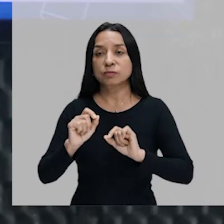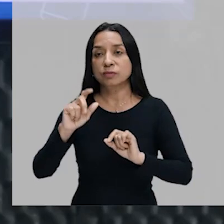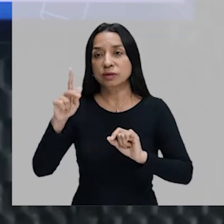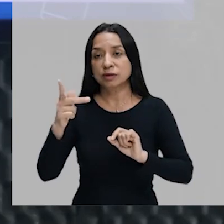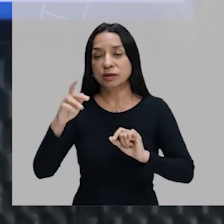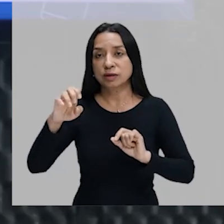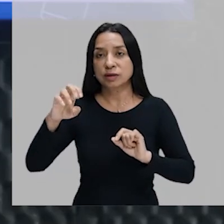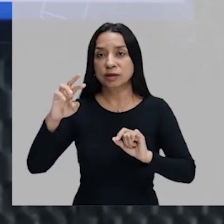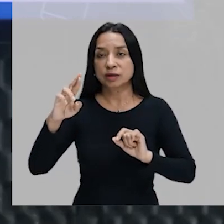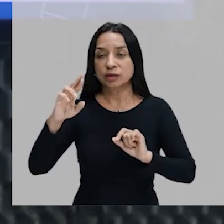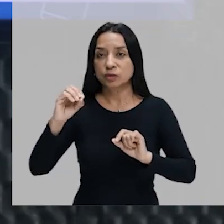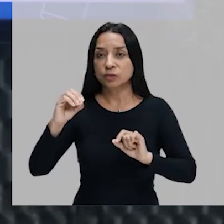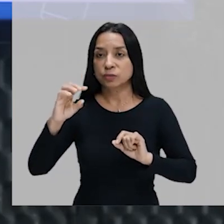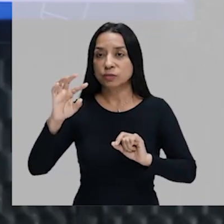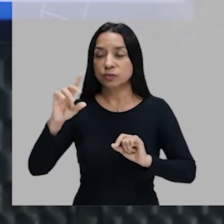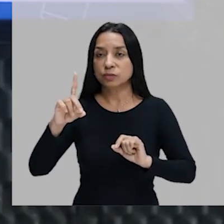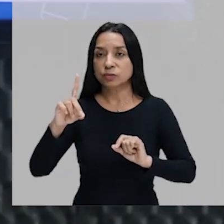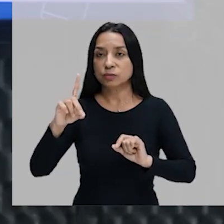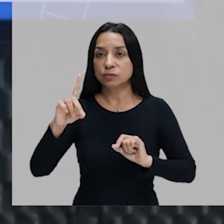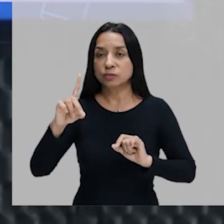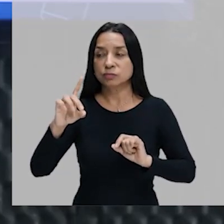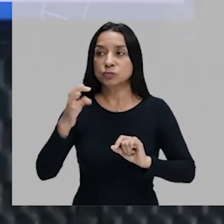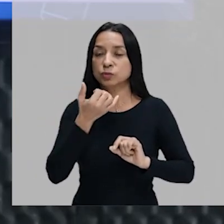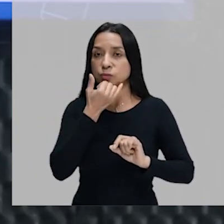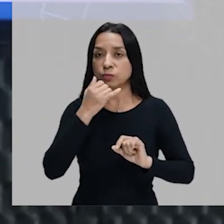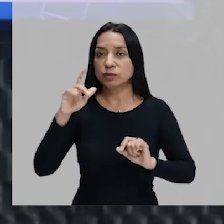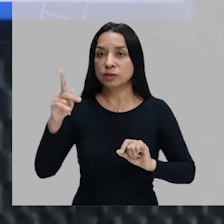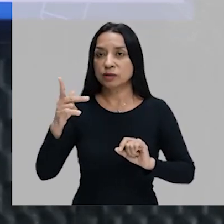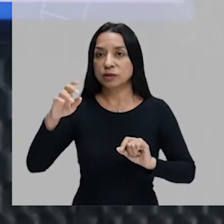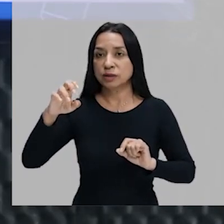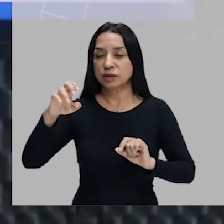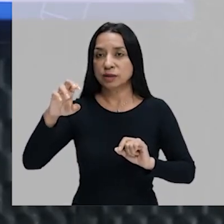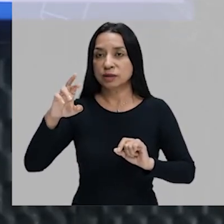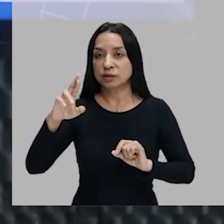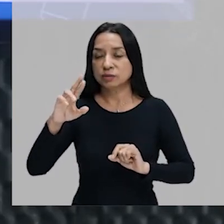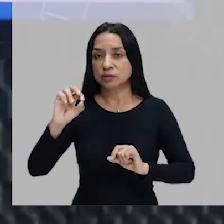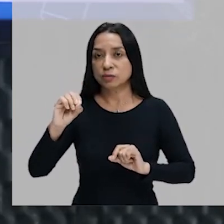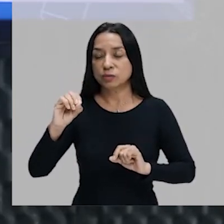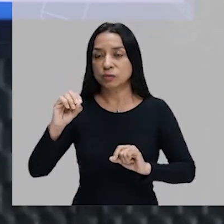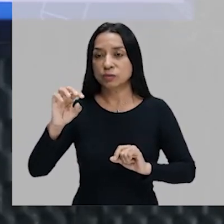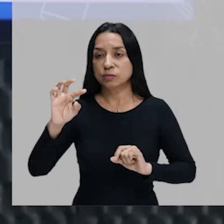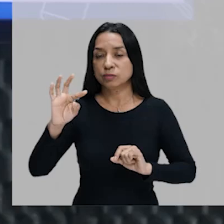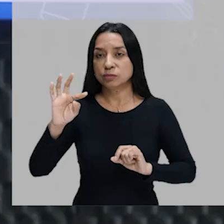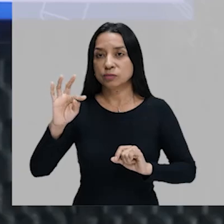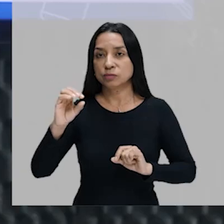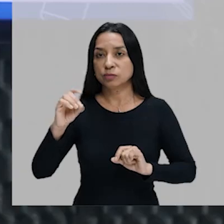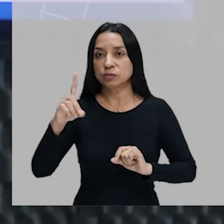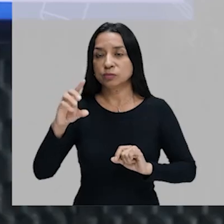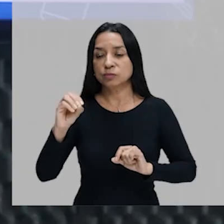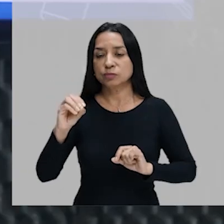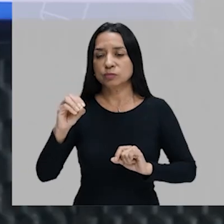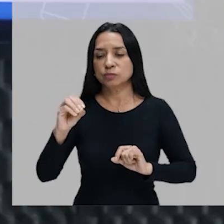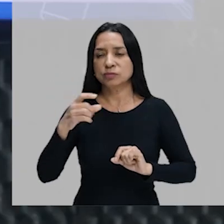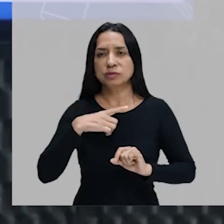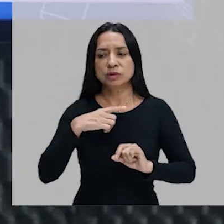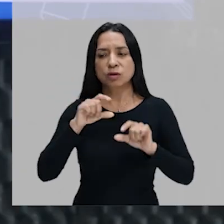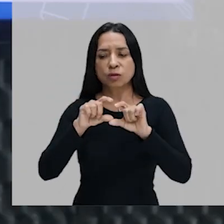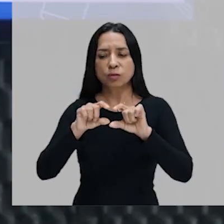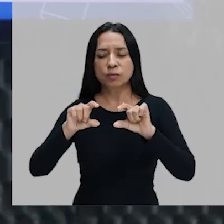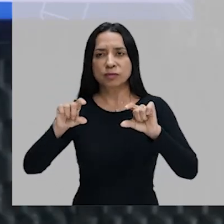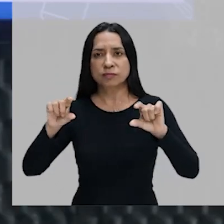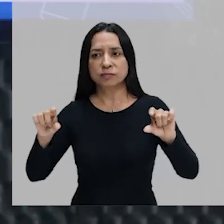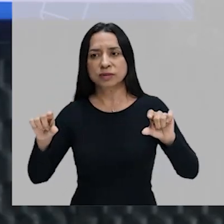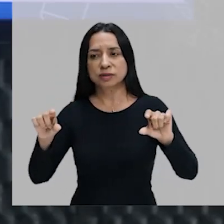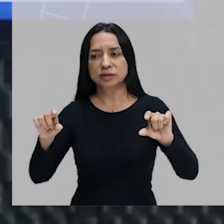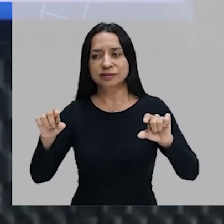passando pelo Egito, ele nos traz uma frase interessante para que a gente possa refletir. O Egito é uma dádiva do